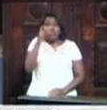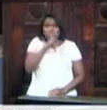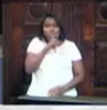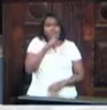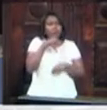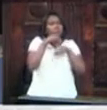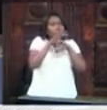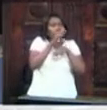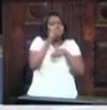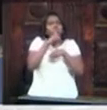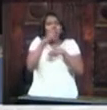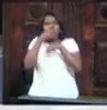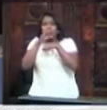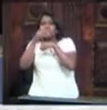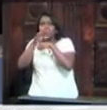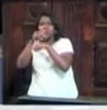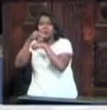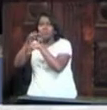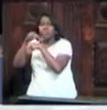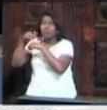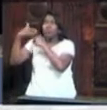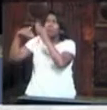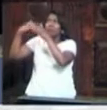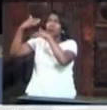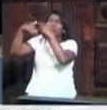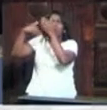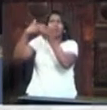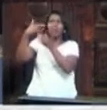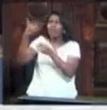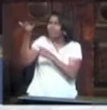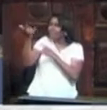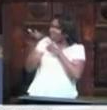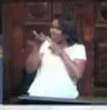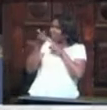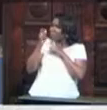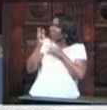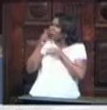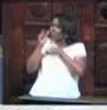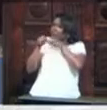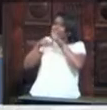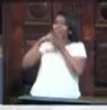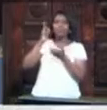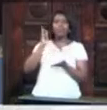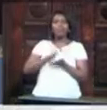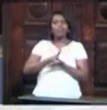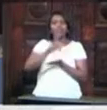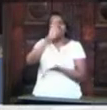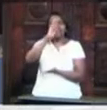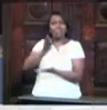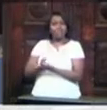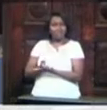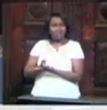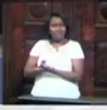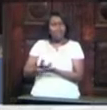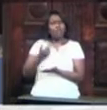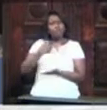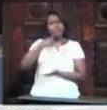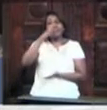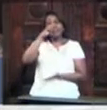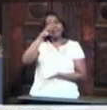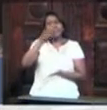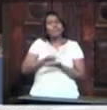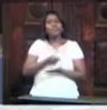1000 vezes se transforma em verdade. E eu resolvi, senhor presidente,